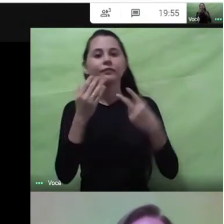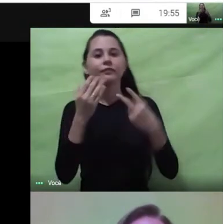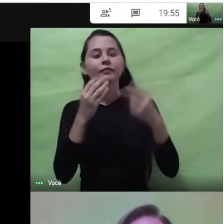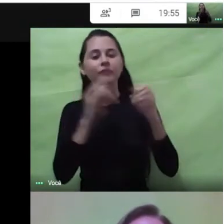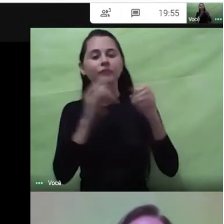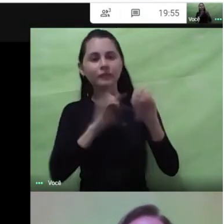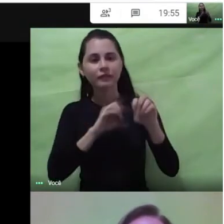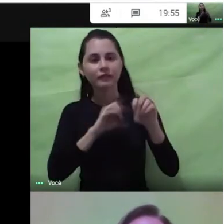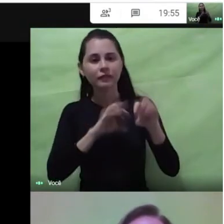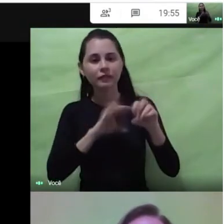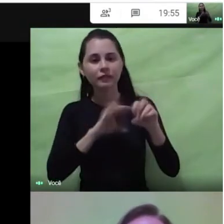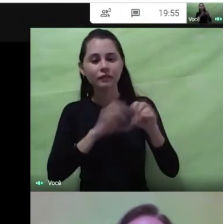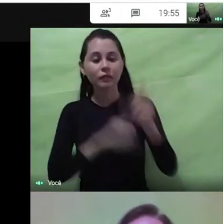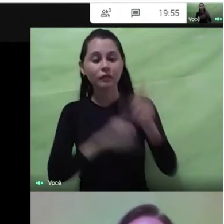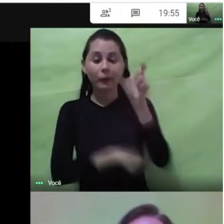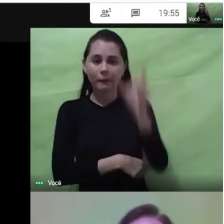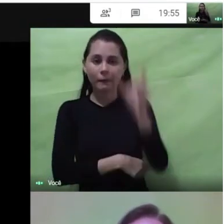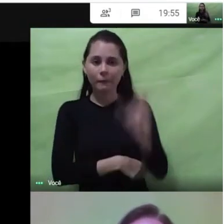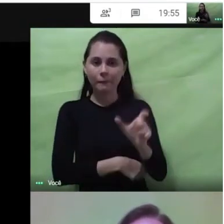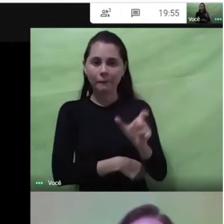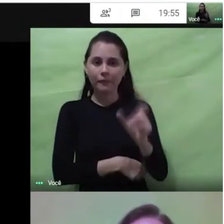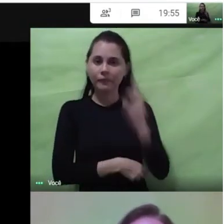ano